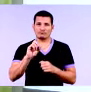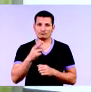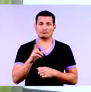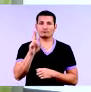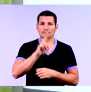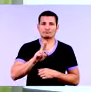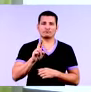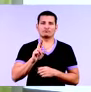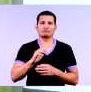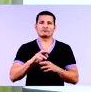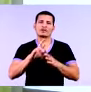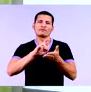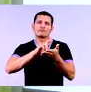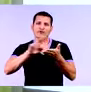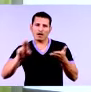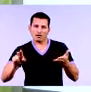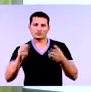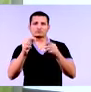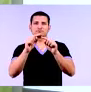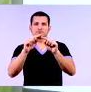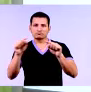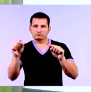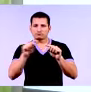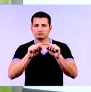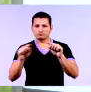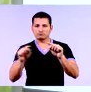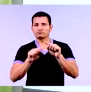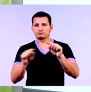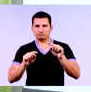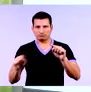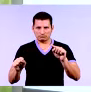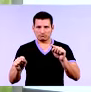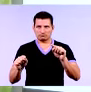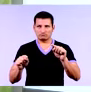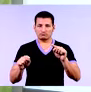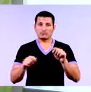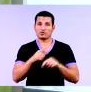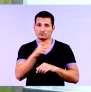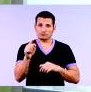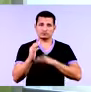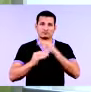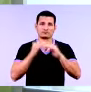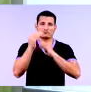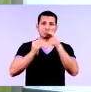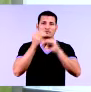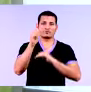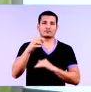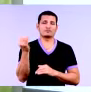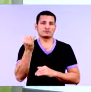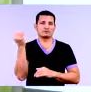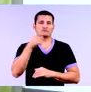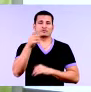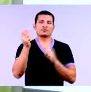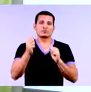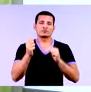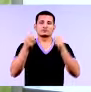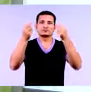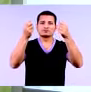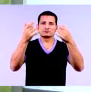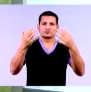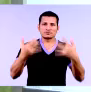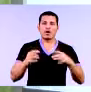uma linha. Isso é importantíssimo para vocês no desenvolver, em que vocês vão poder descrever o que